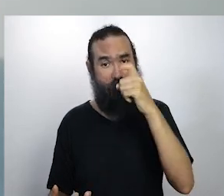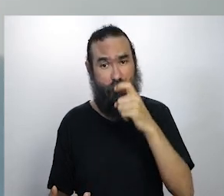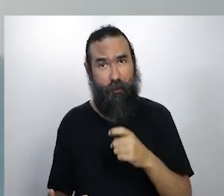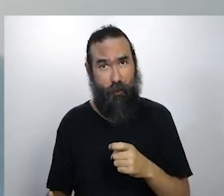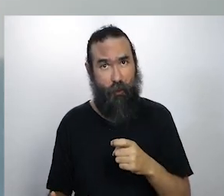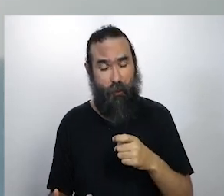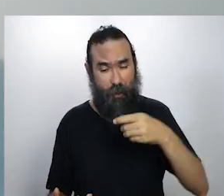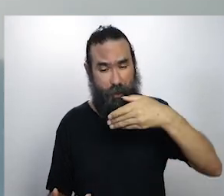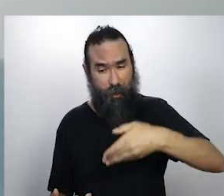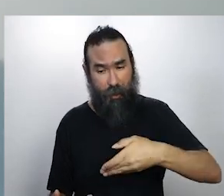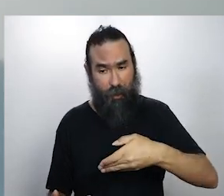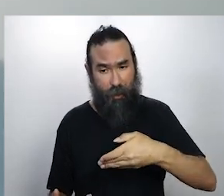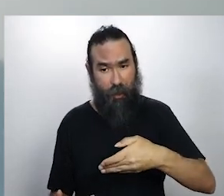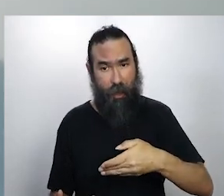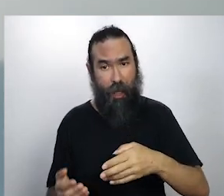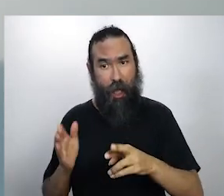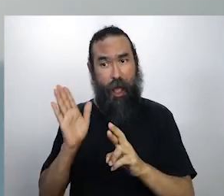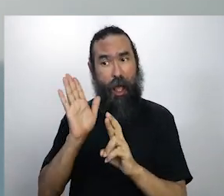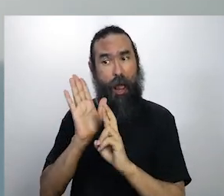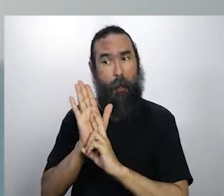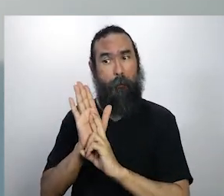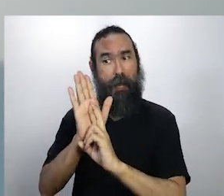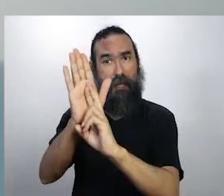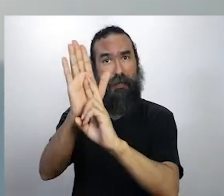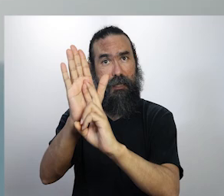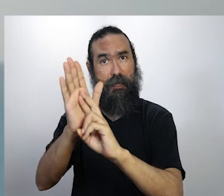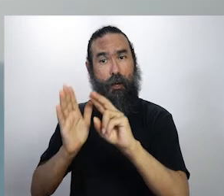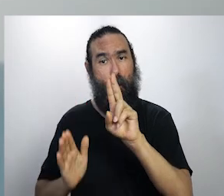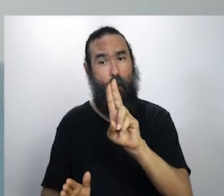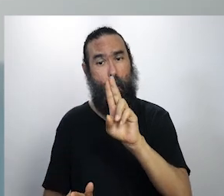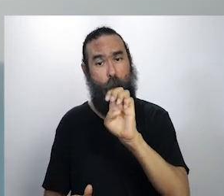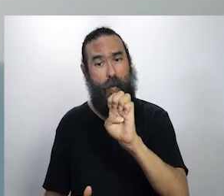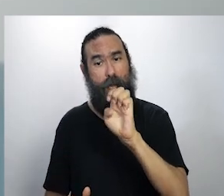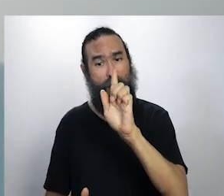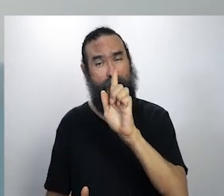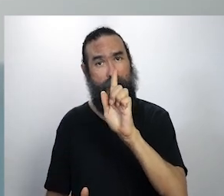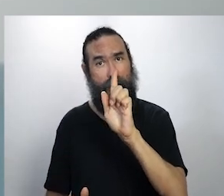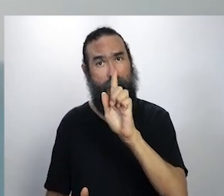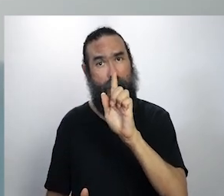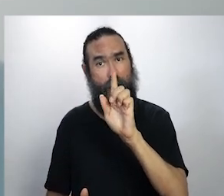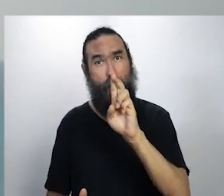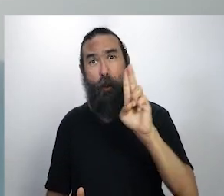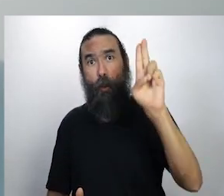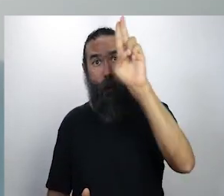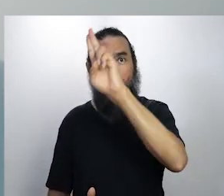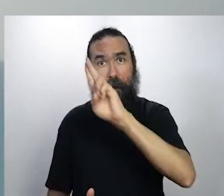sou representante aqui da UEG, né, da Universidade Estadual de Goiás,